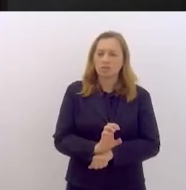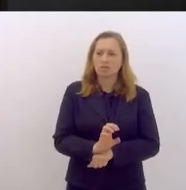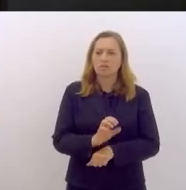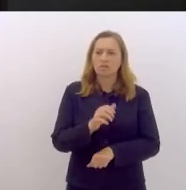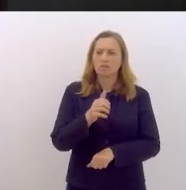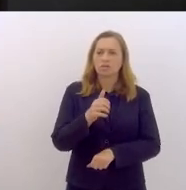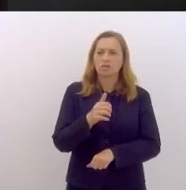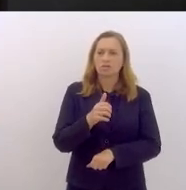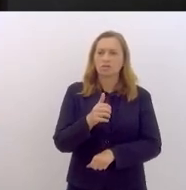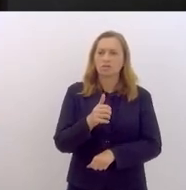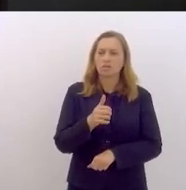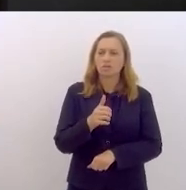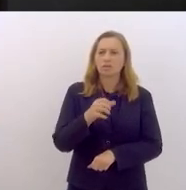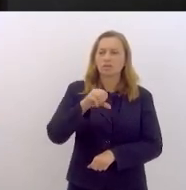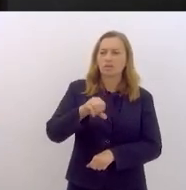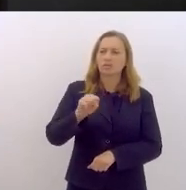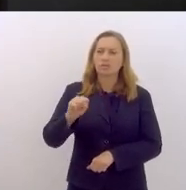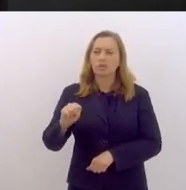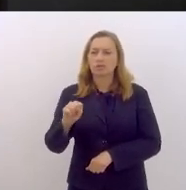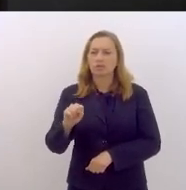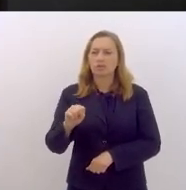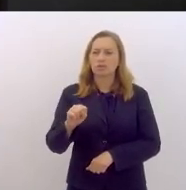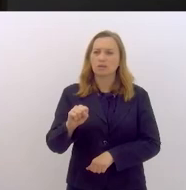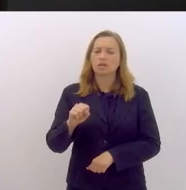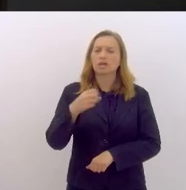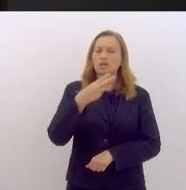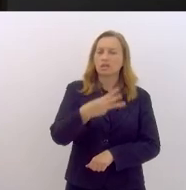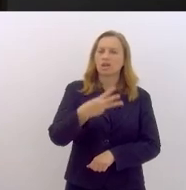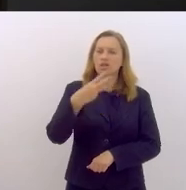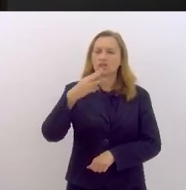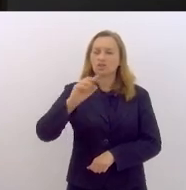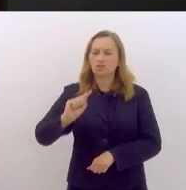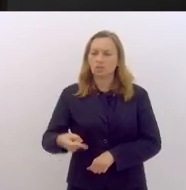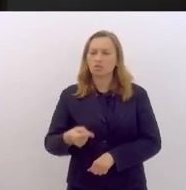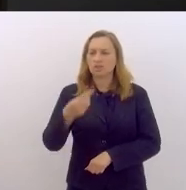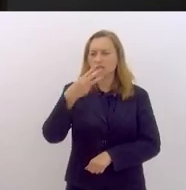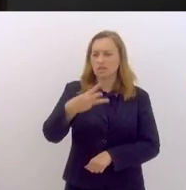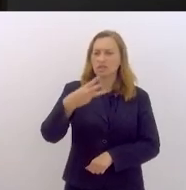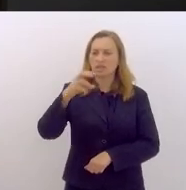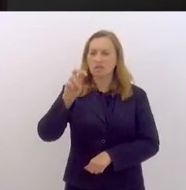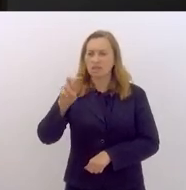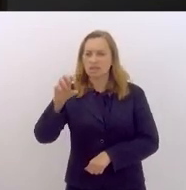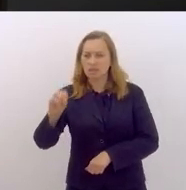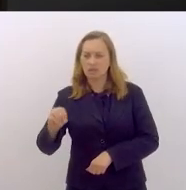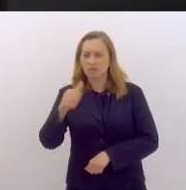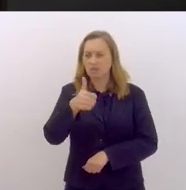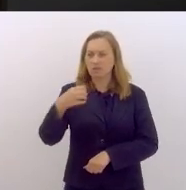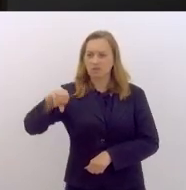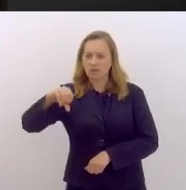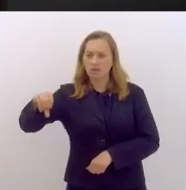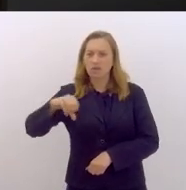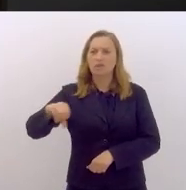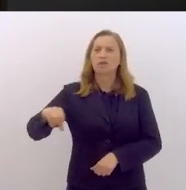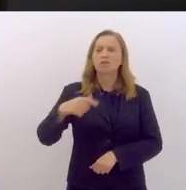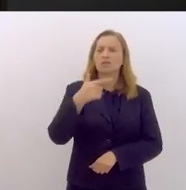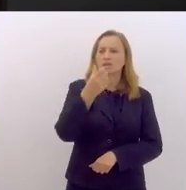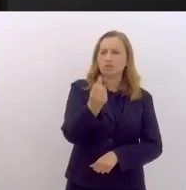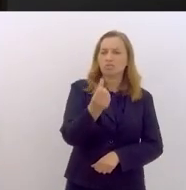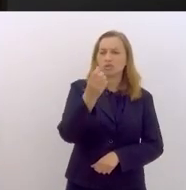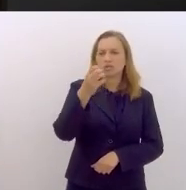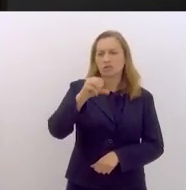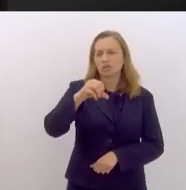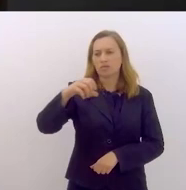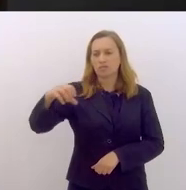3.001 de 98, 3.350 de 99, 6.281 de